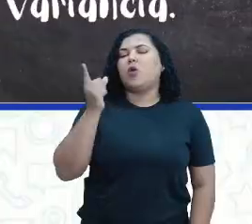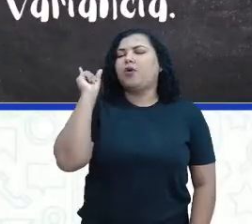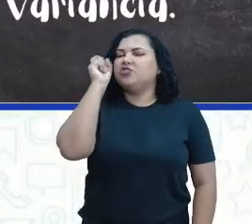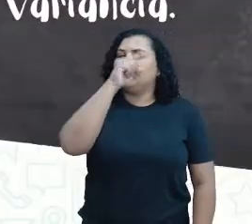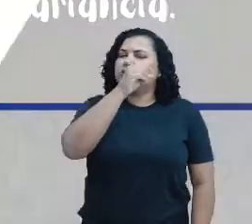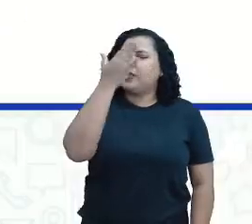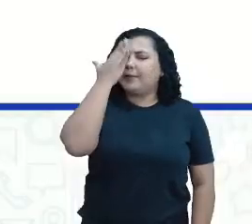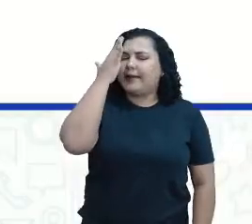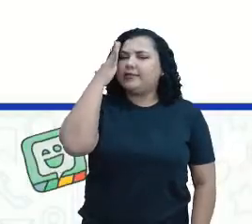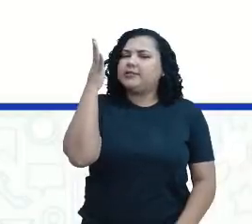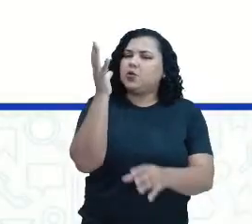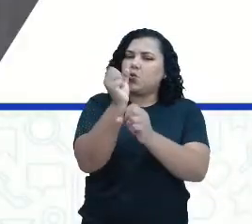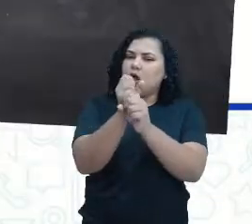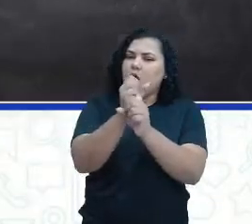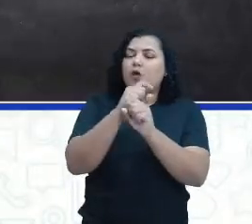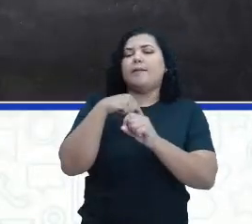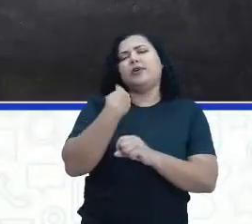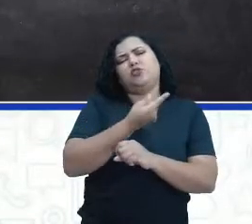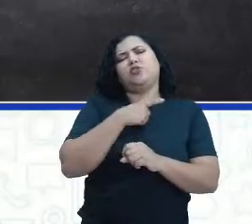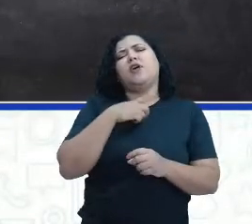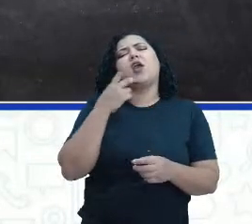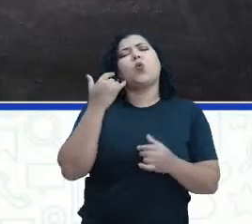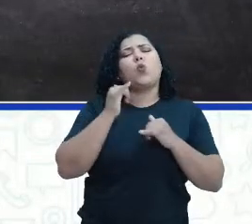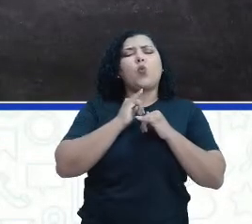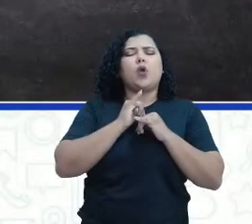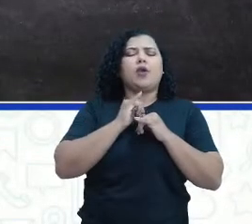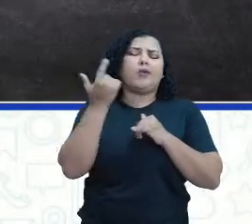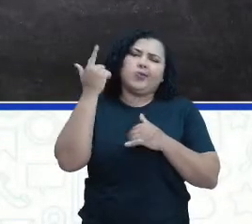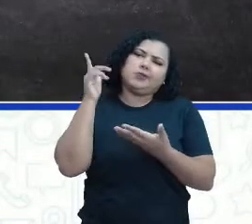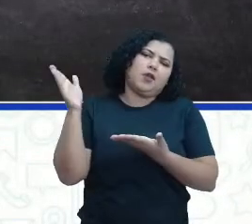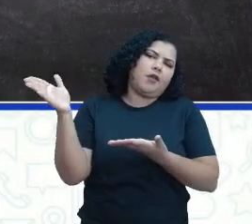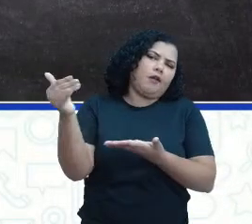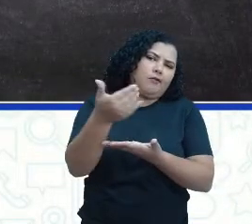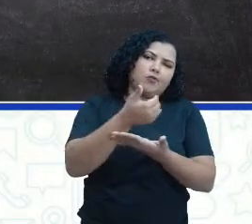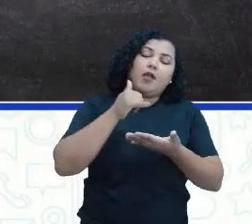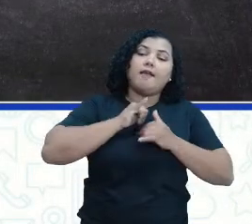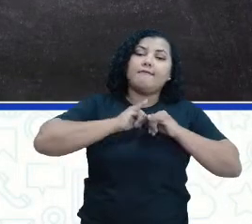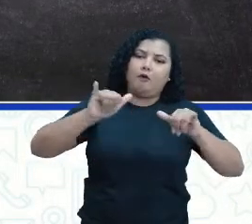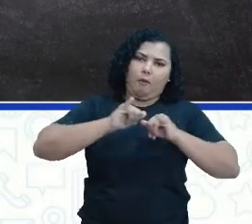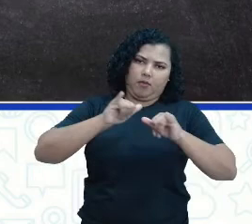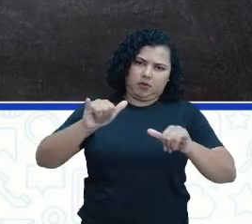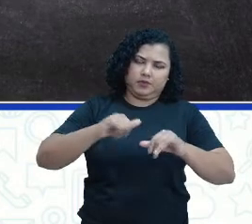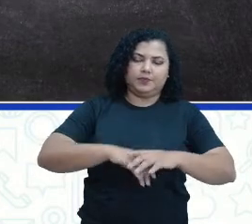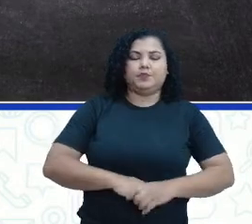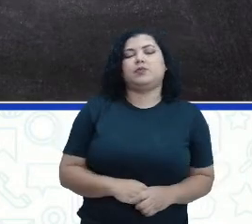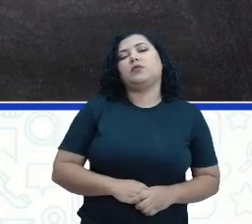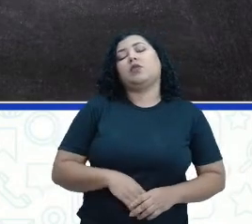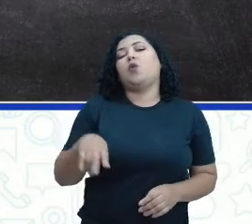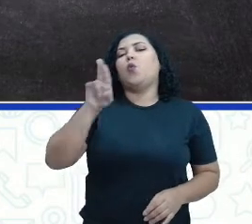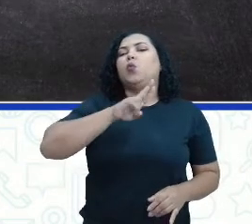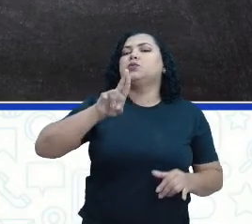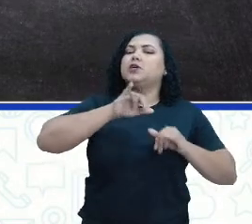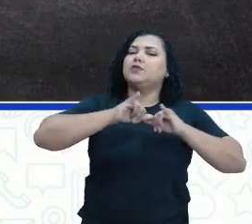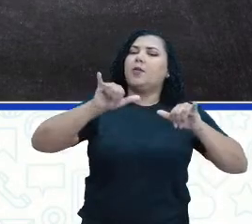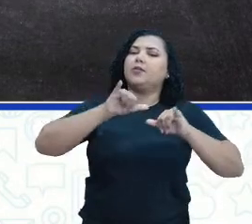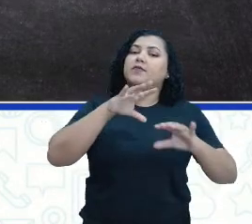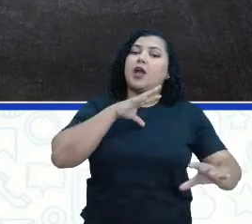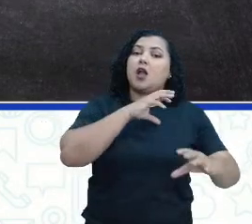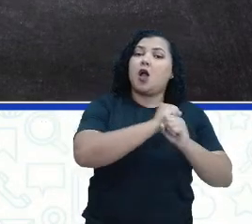bastante informações sobre elas, tá certo? Então, lembra, né? Usar esses dados, ele vai calcular